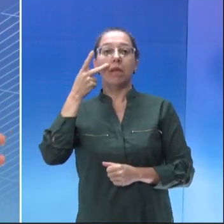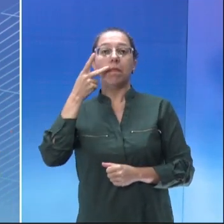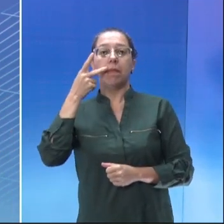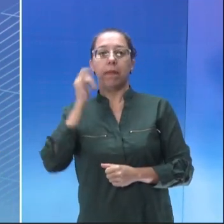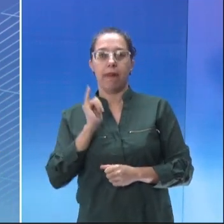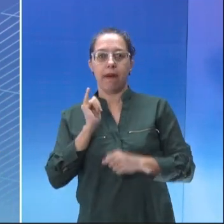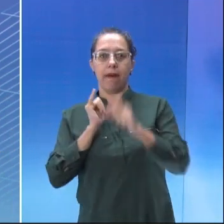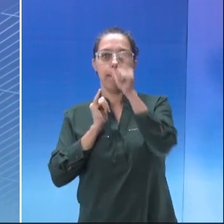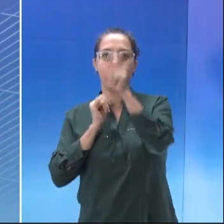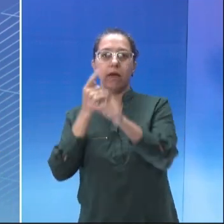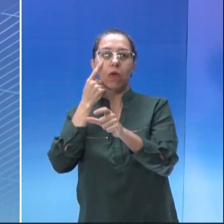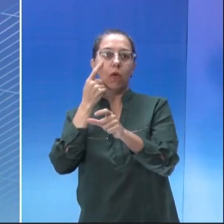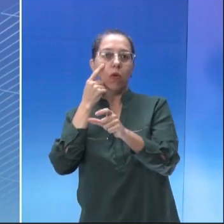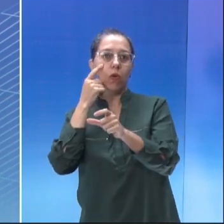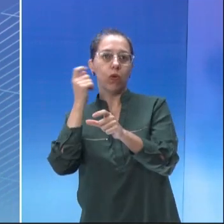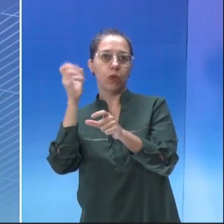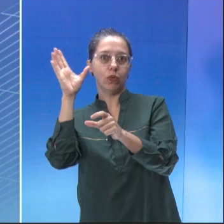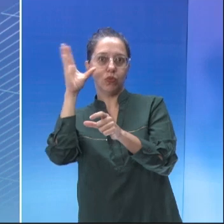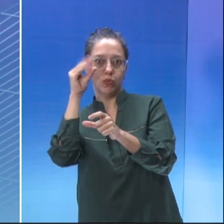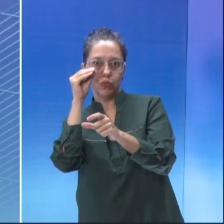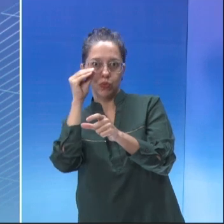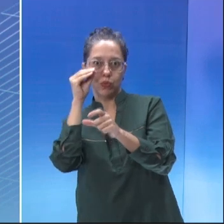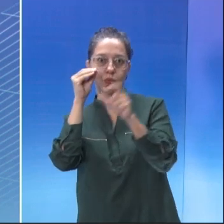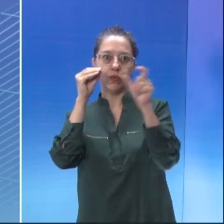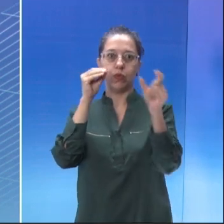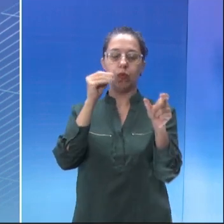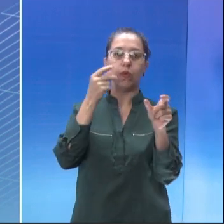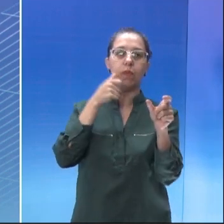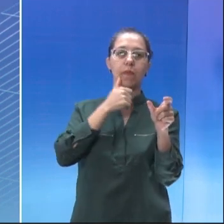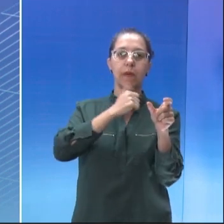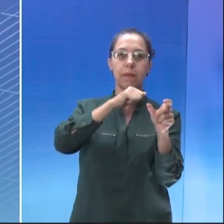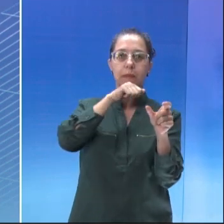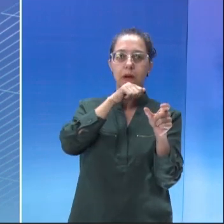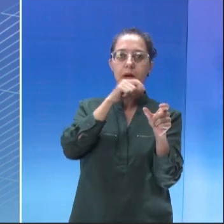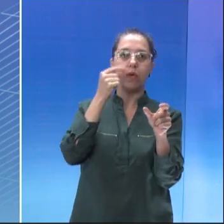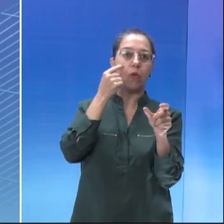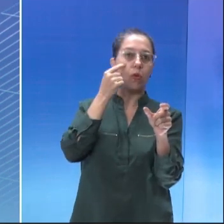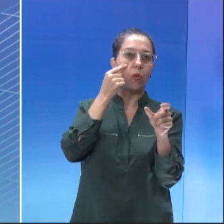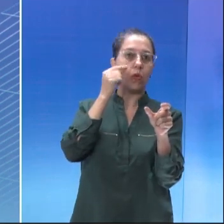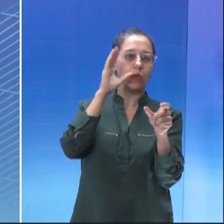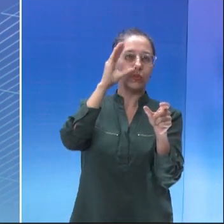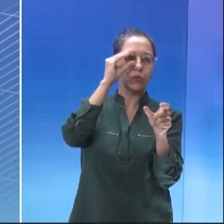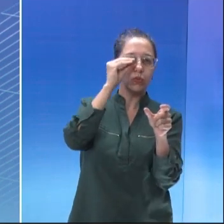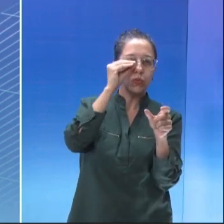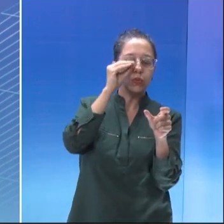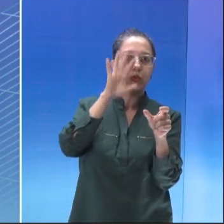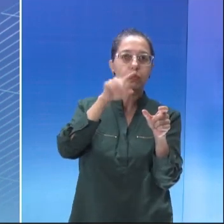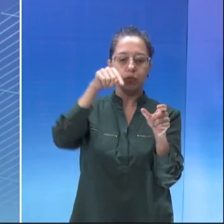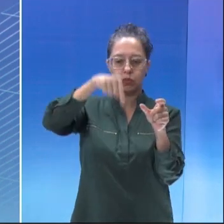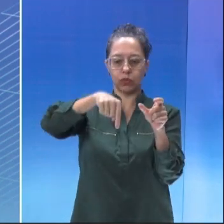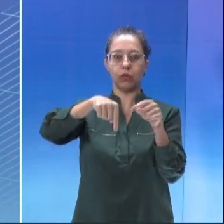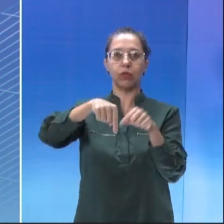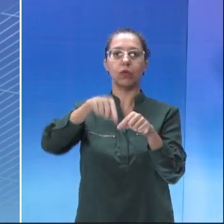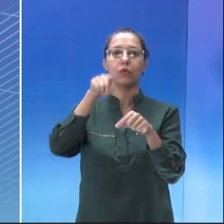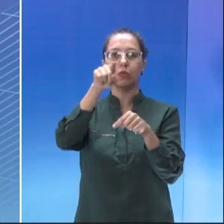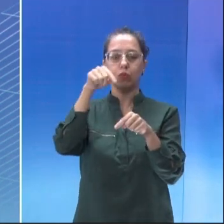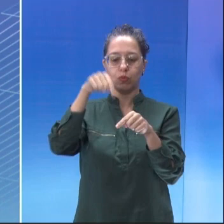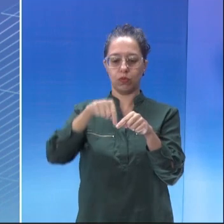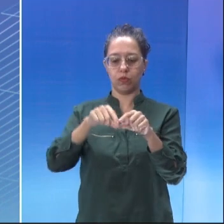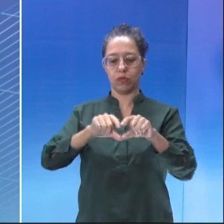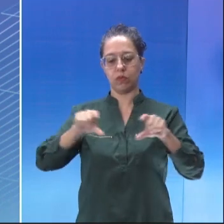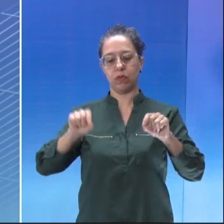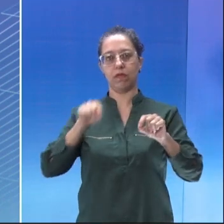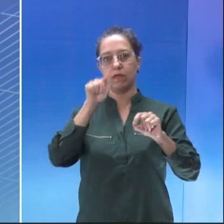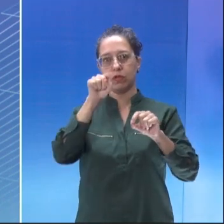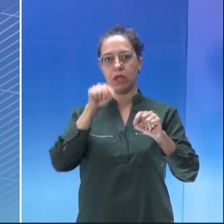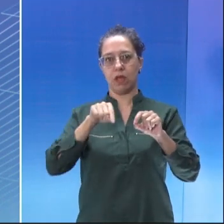escuro e sua mãe tem olho escuro, logicamente você também vai ter olho escuro. Mas quem é que vai determinar isso? É o genótipo que vai